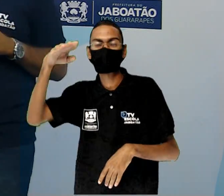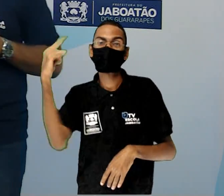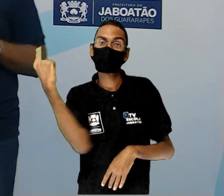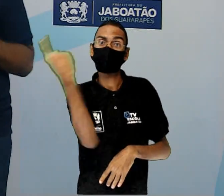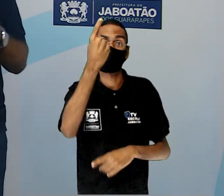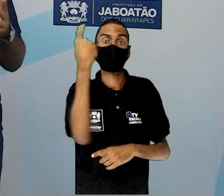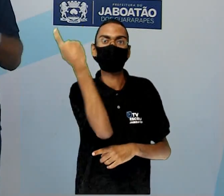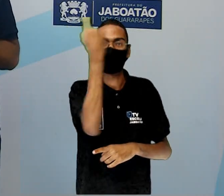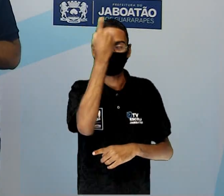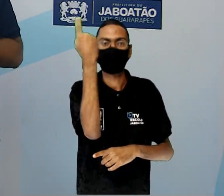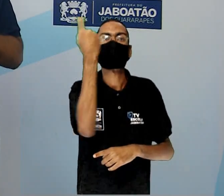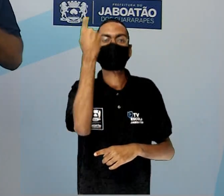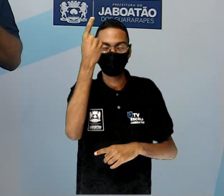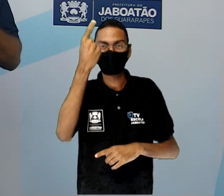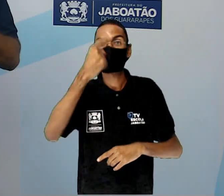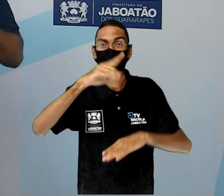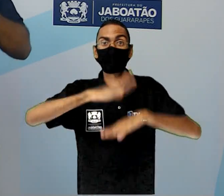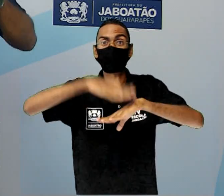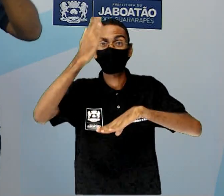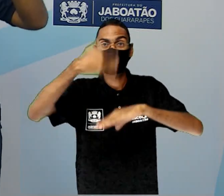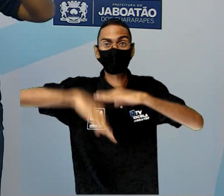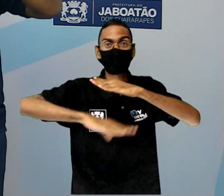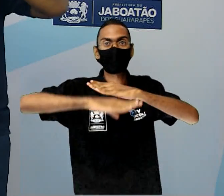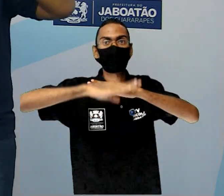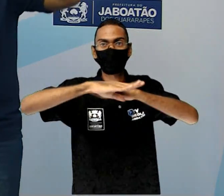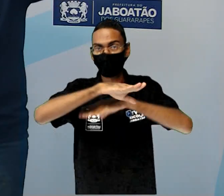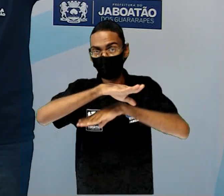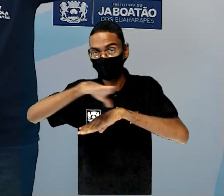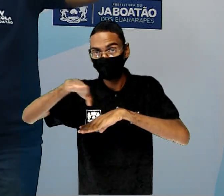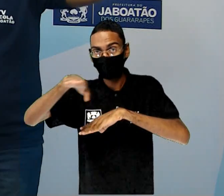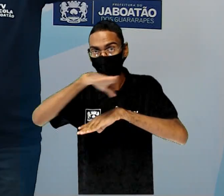relevo. Essas montanhas elas podem chegar até